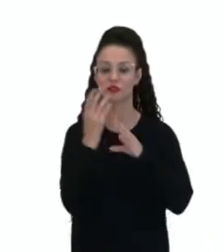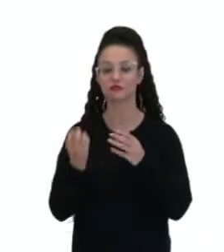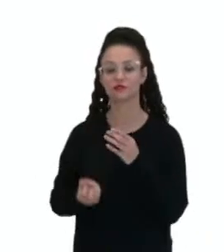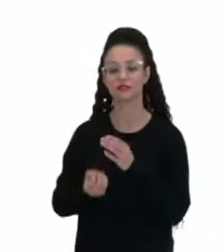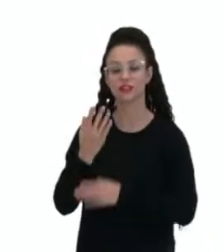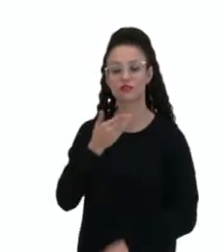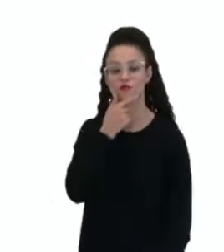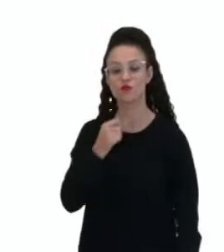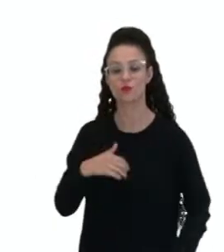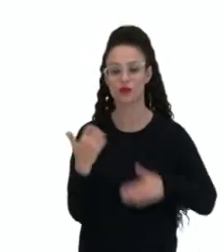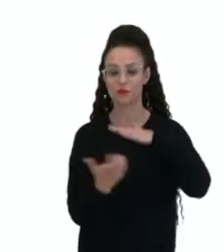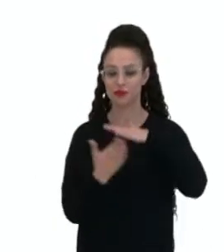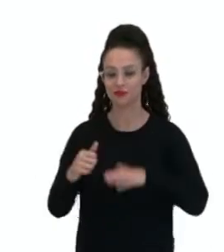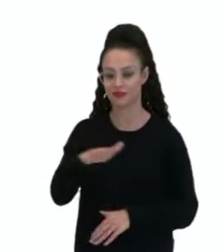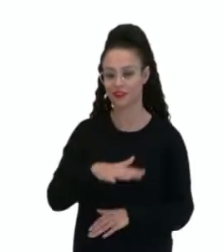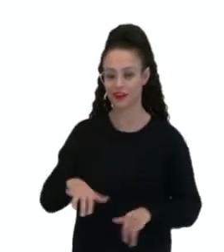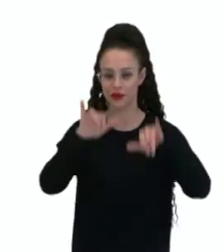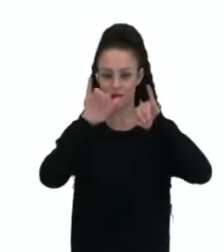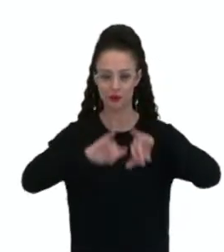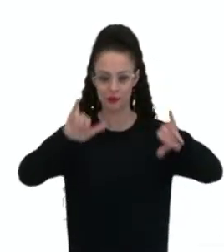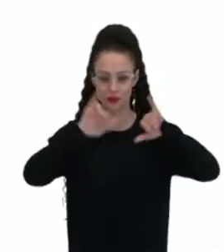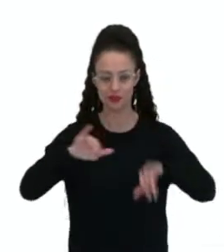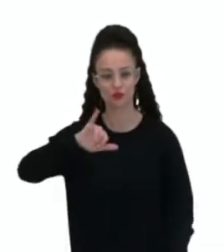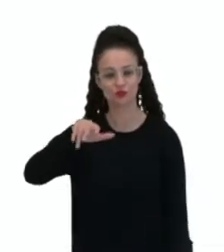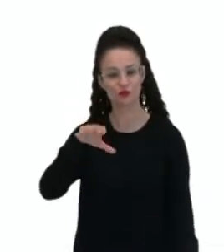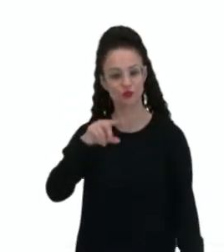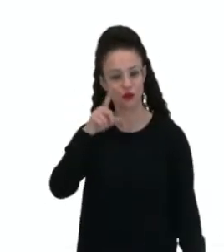de um empresário do ramo de publicidade, João Dória.